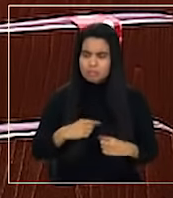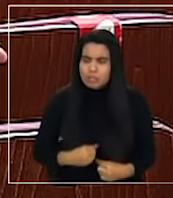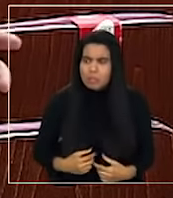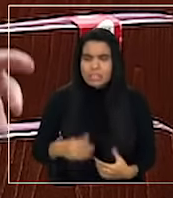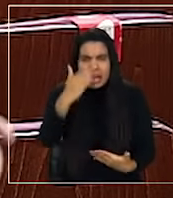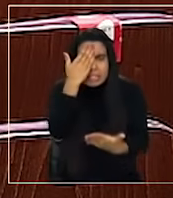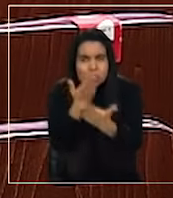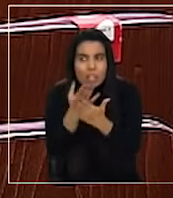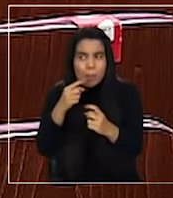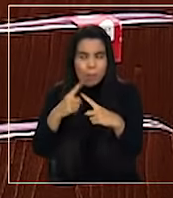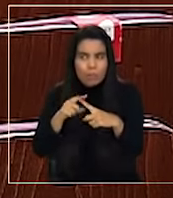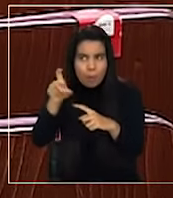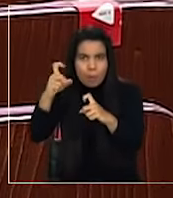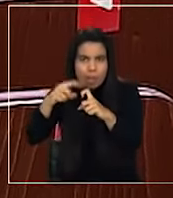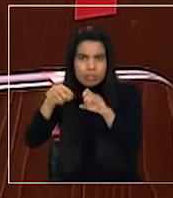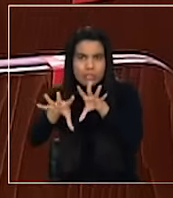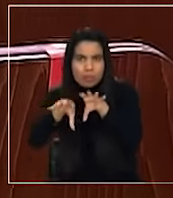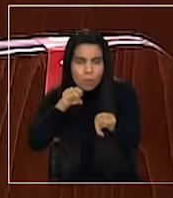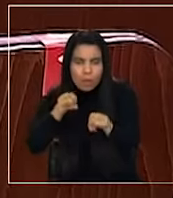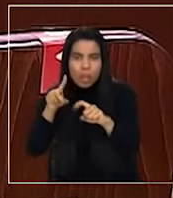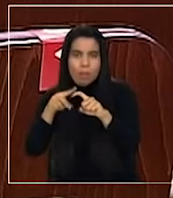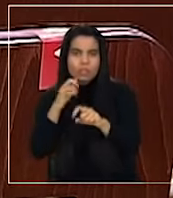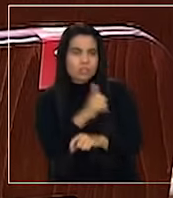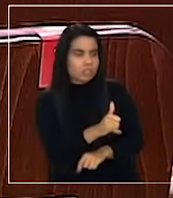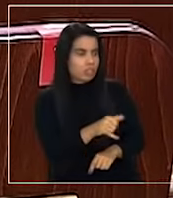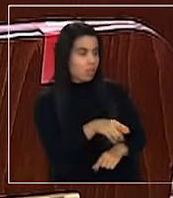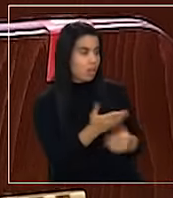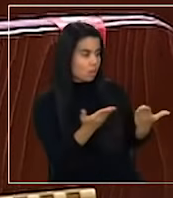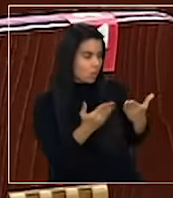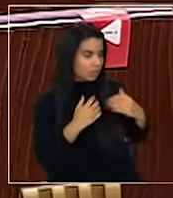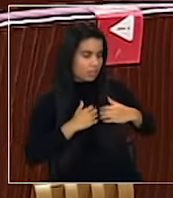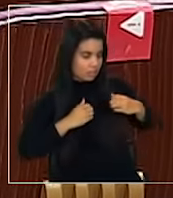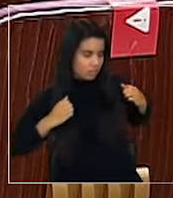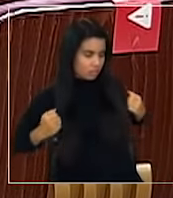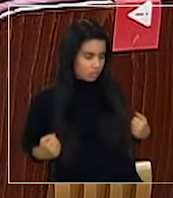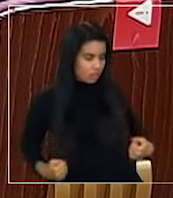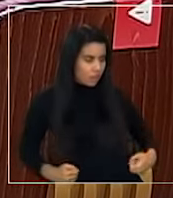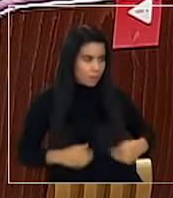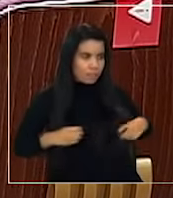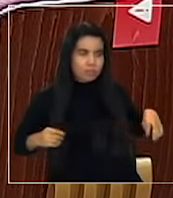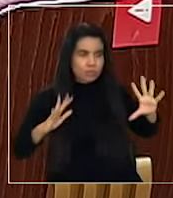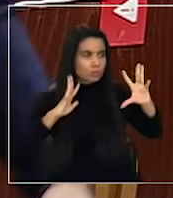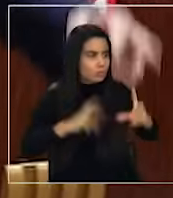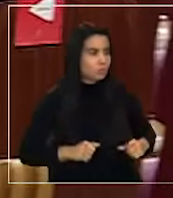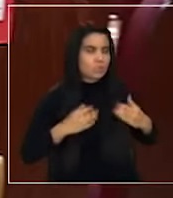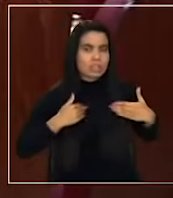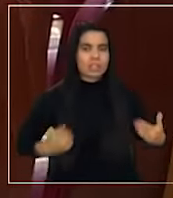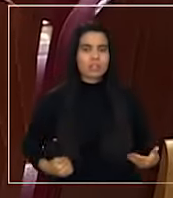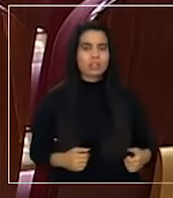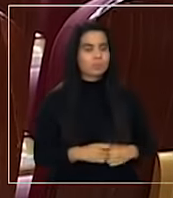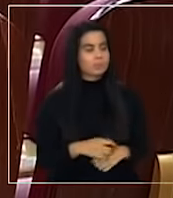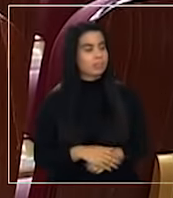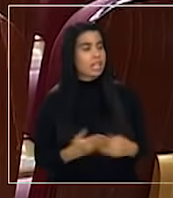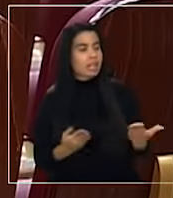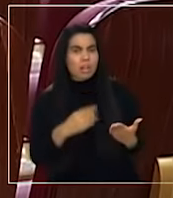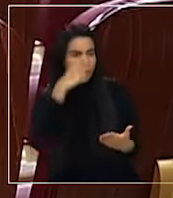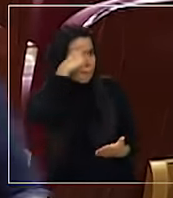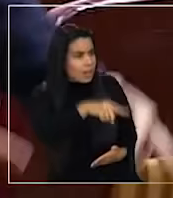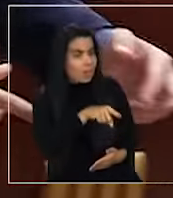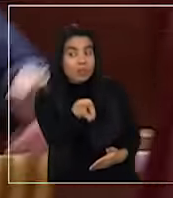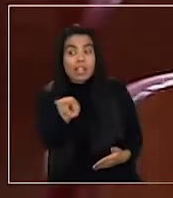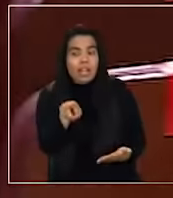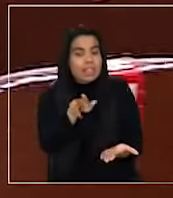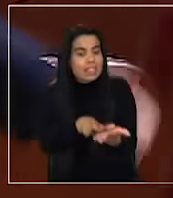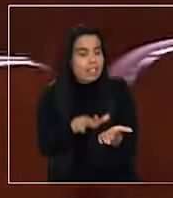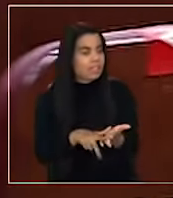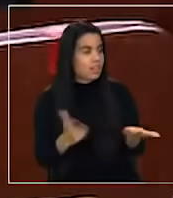se formou. Aí ele fala para você, tira a roupa. Você tira a roupa. Ele fala para você, ó, deita ali, você deita. Ele fala, eu vou te dar